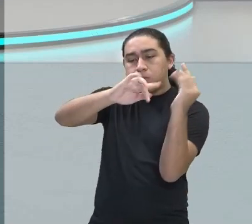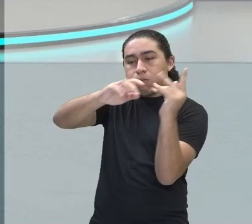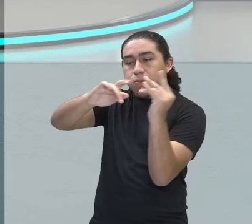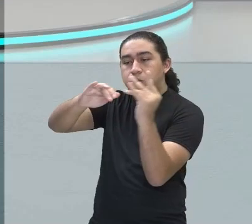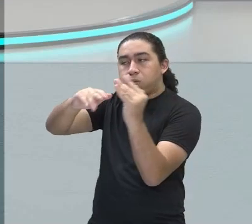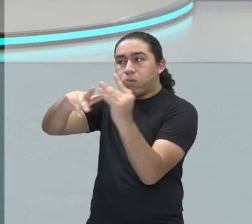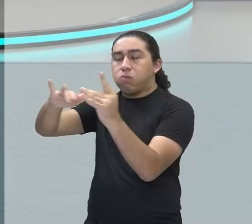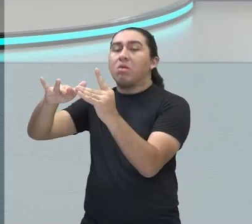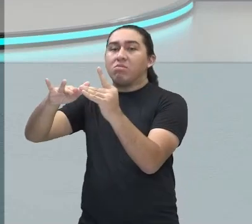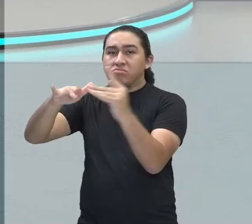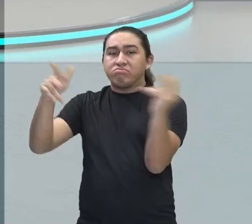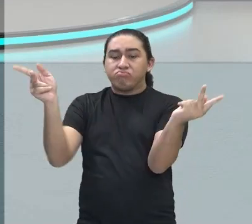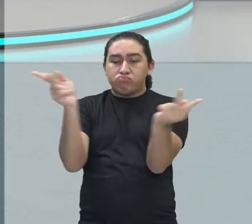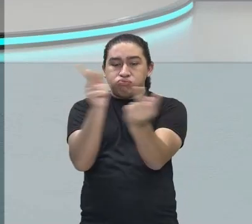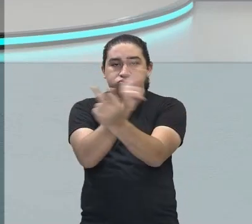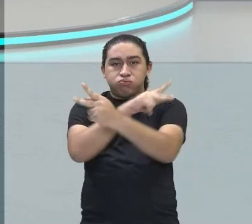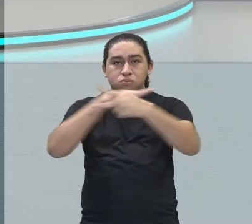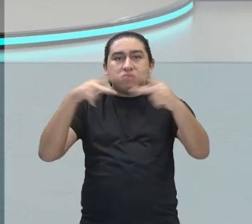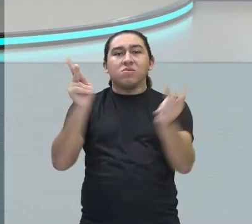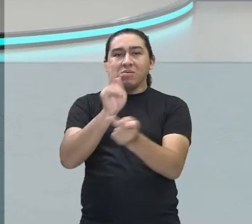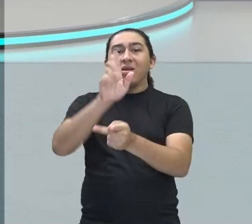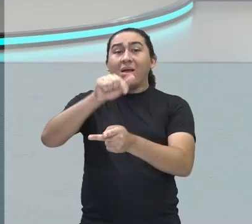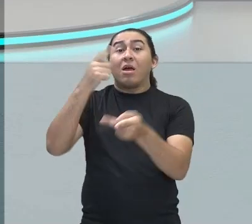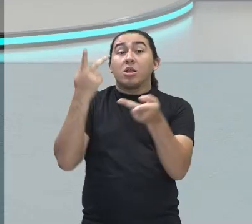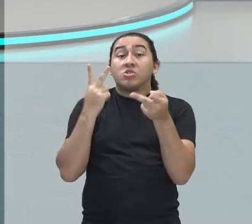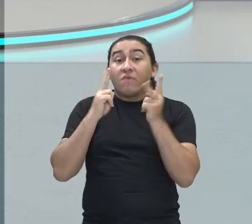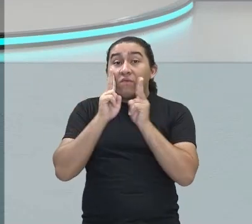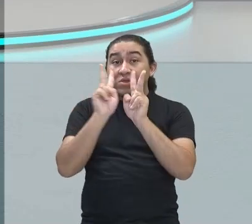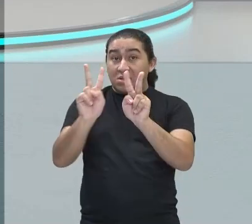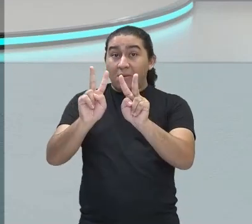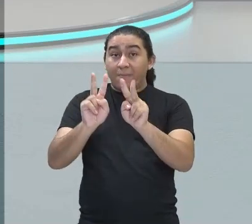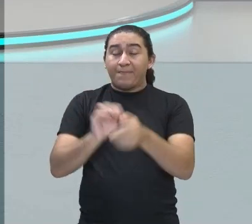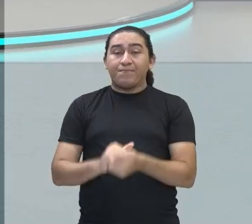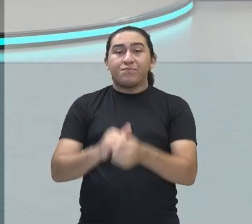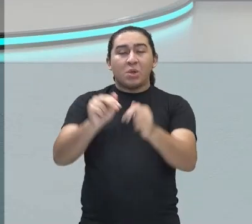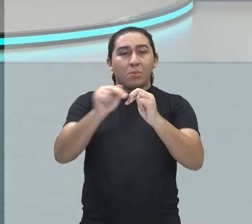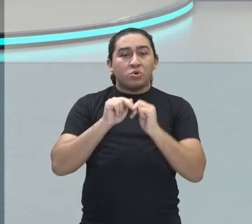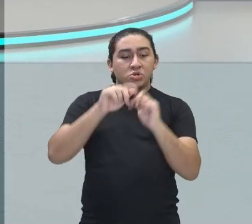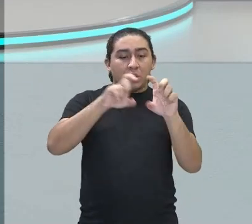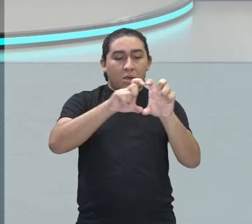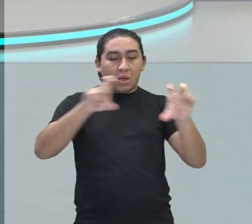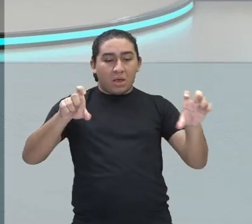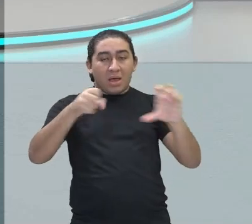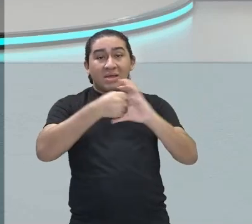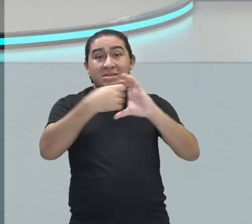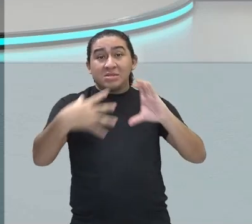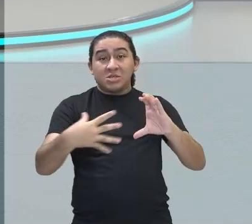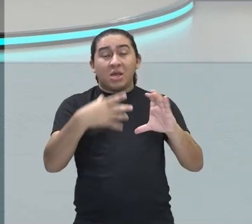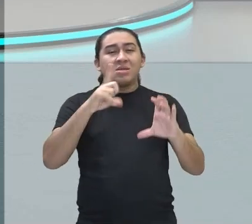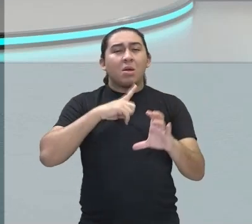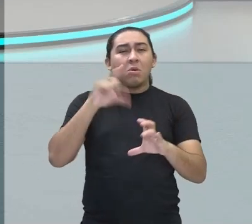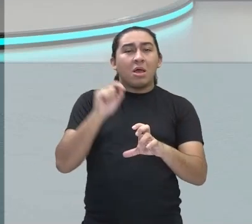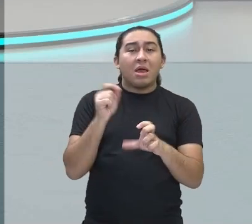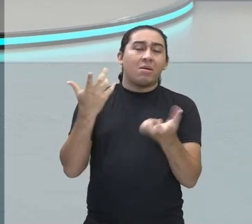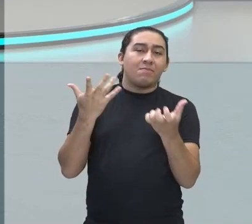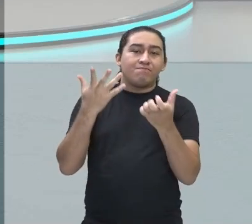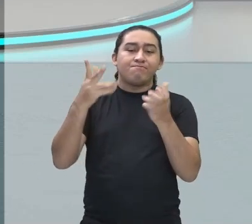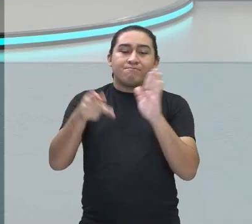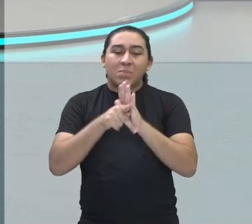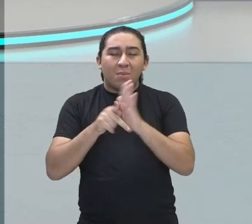nevoentas de visões. Nessa parte do soneto, o caráter impalpável das coisas é